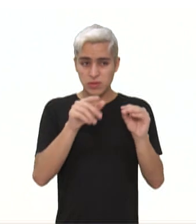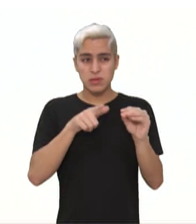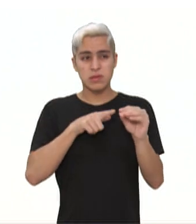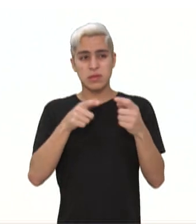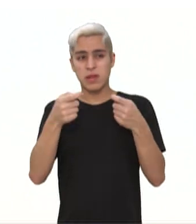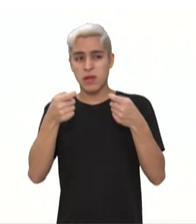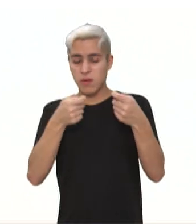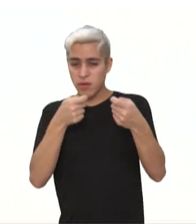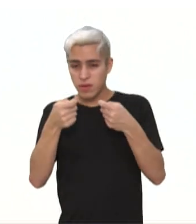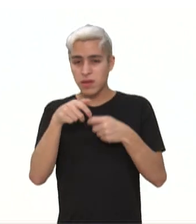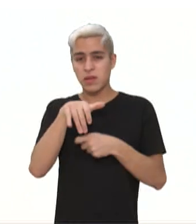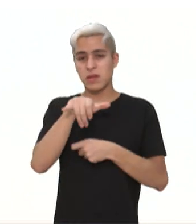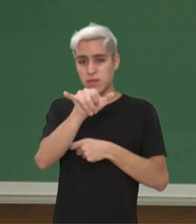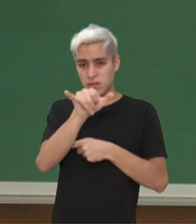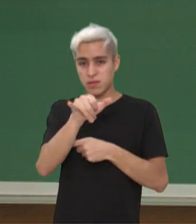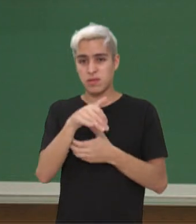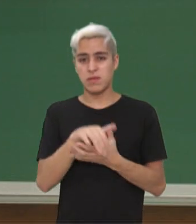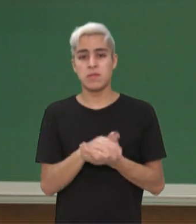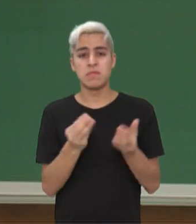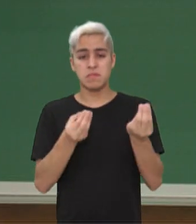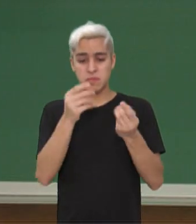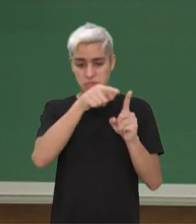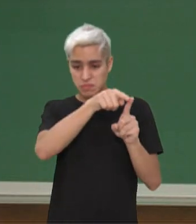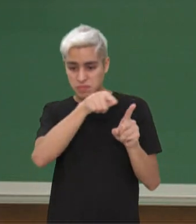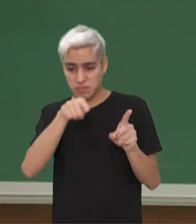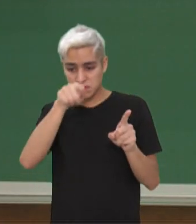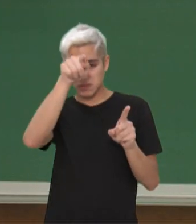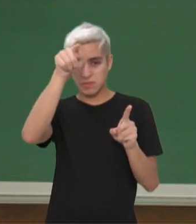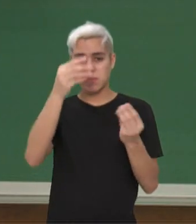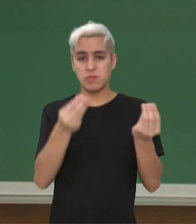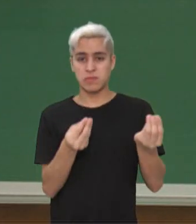y do ponto de vértice.